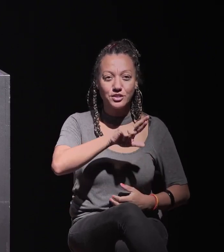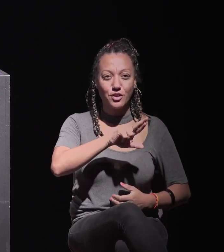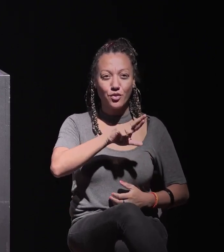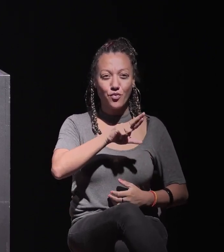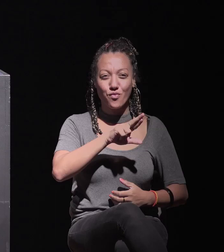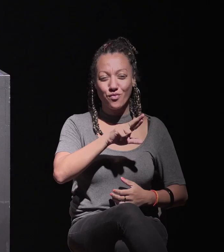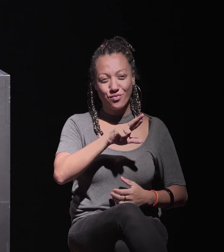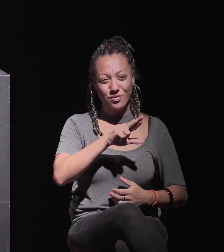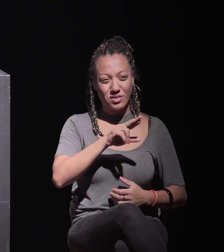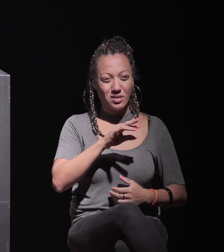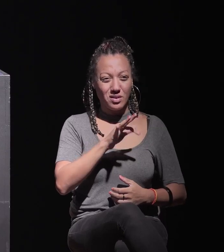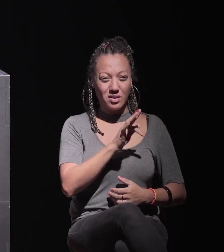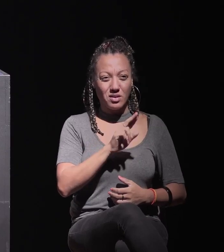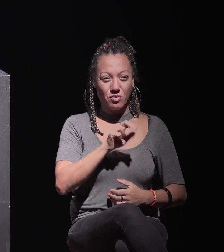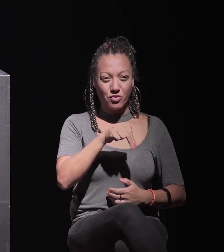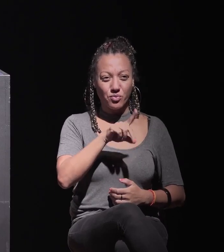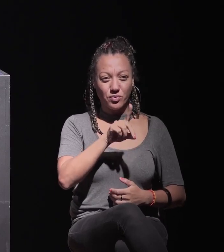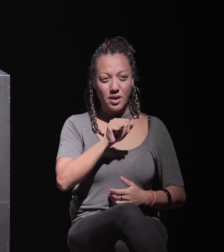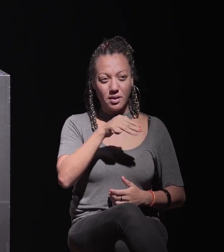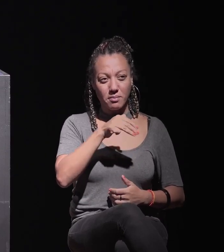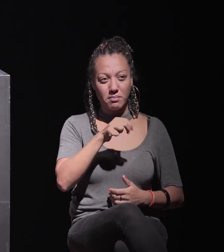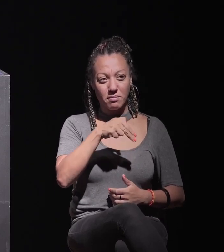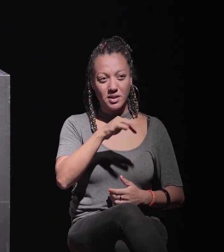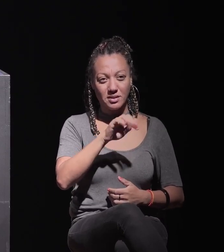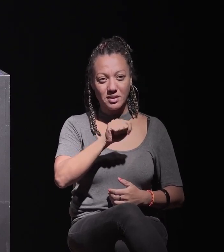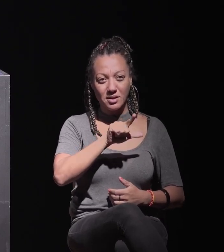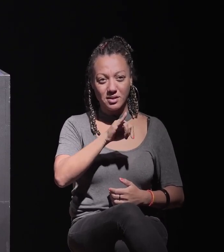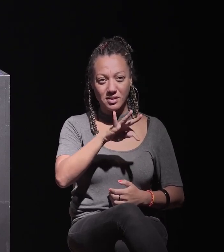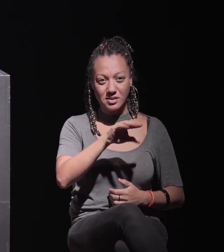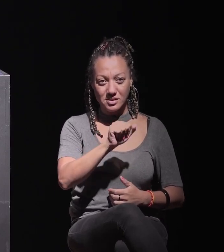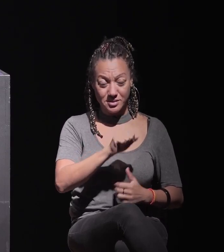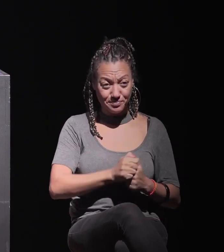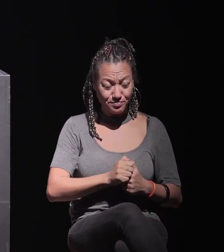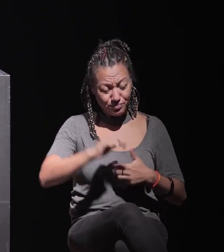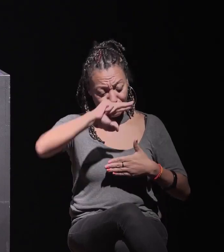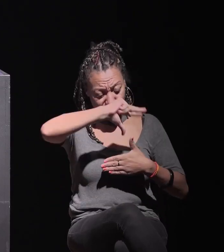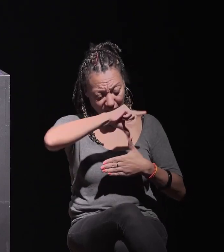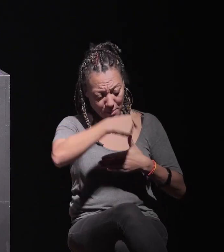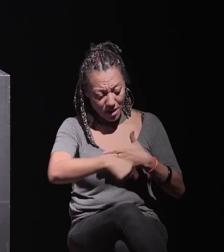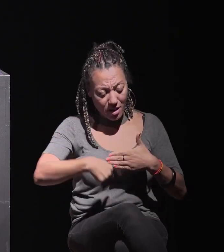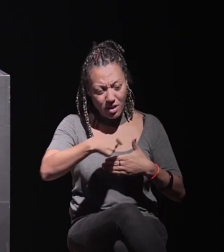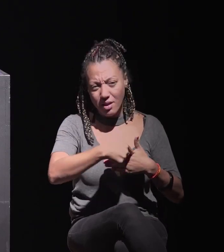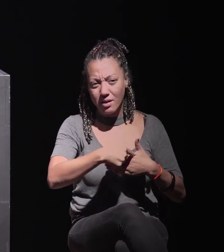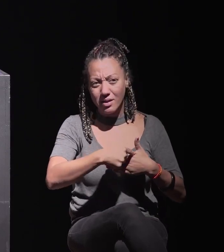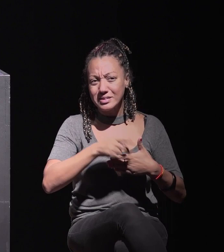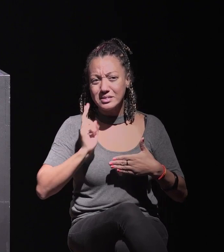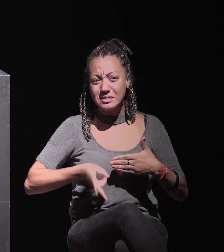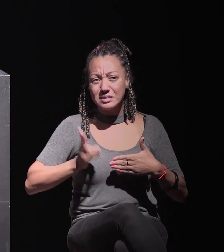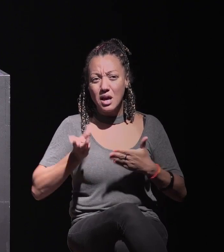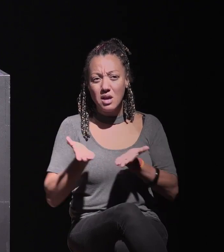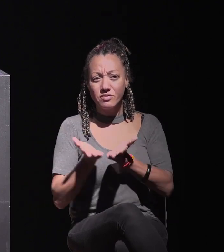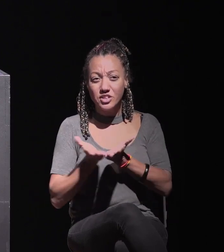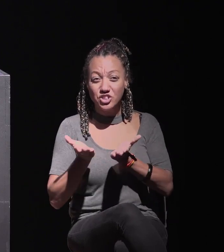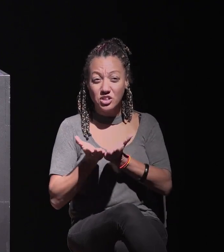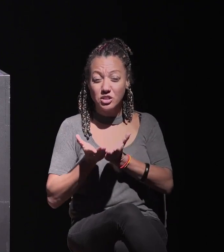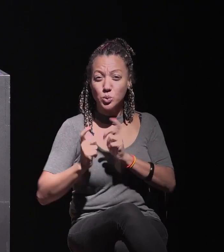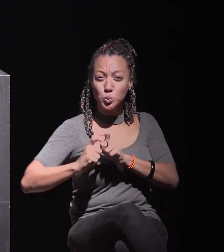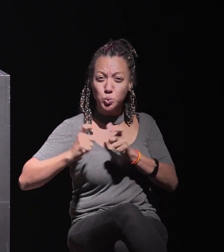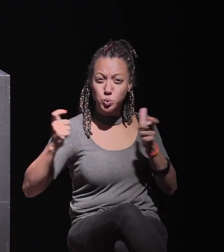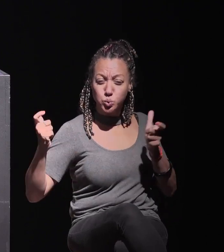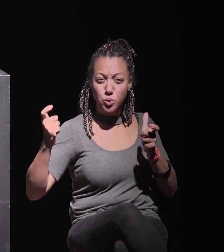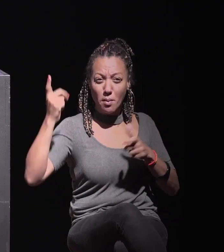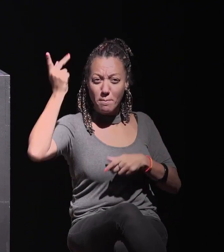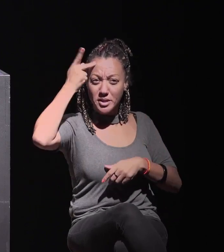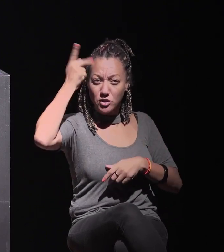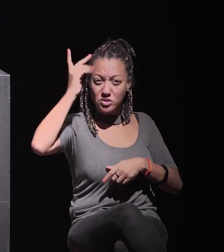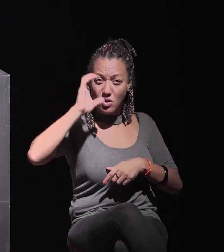América Latina, o enfrentamento à ideologia de gênero é feito por muitas denominações de igrejas evangélicas, neopentecostais e